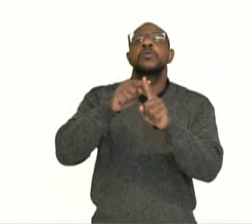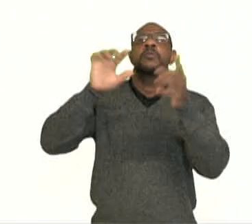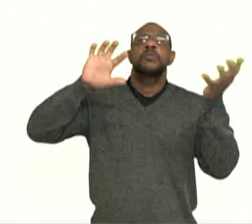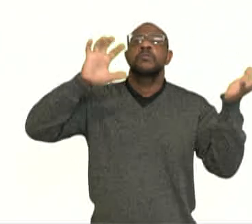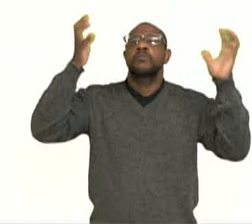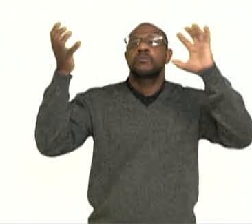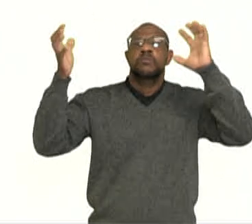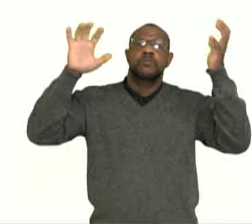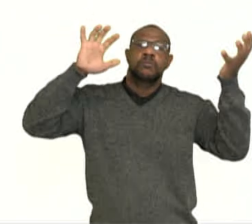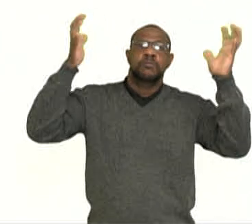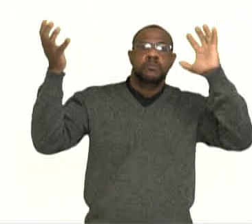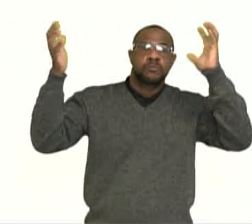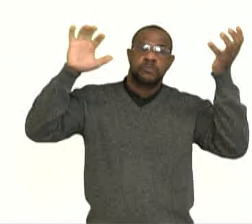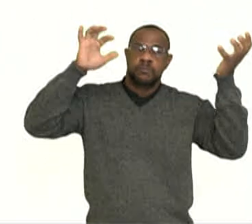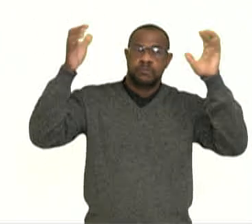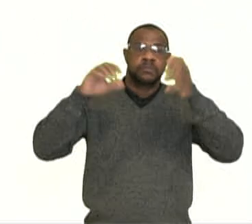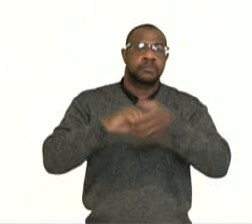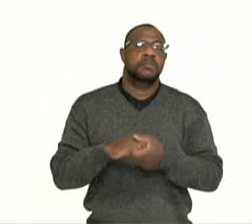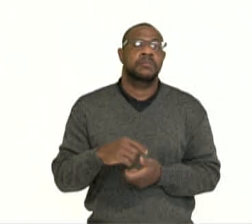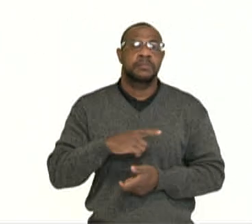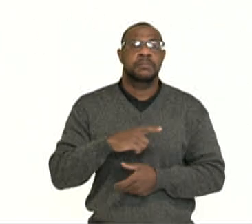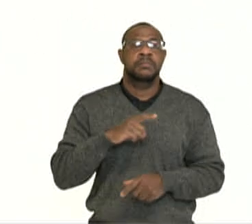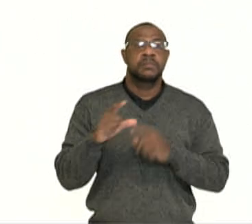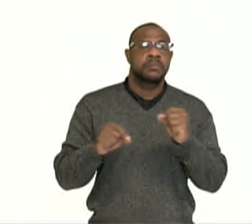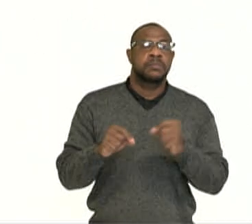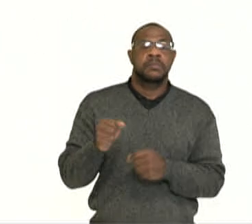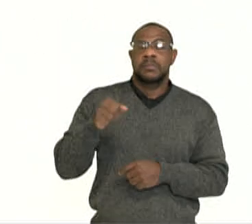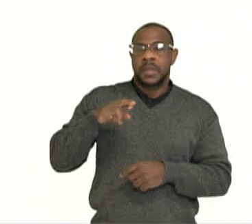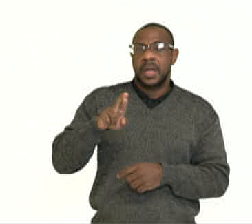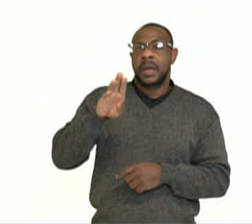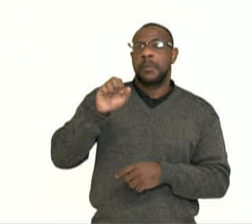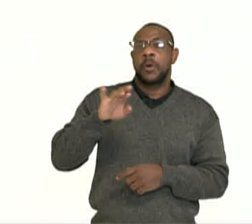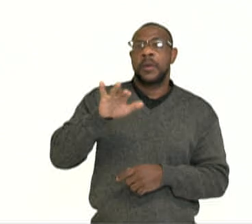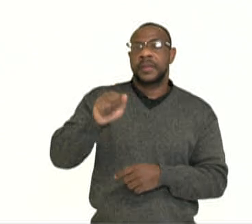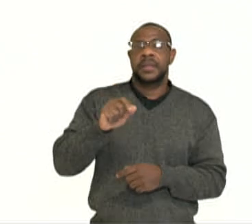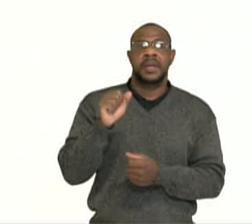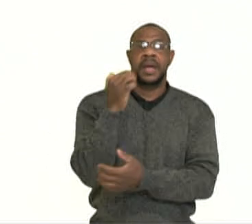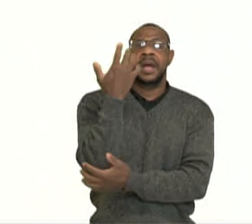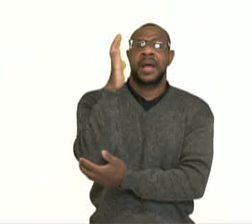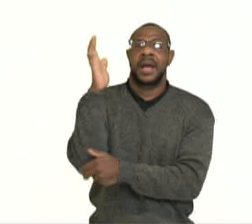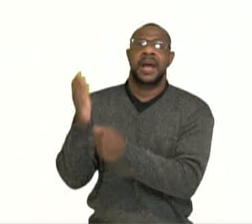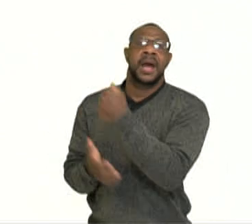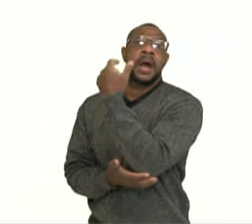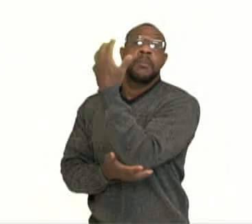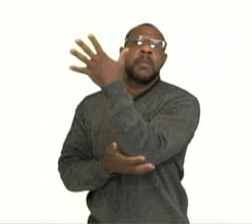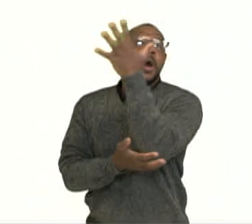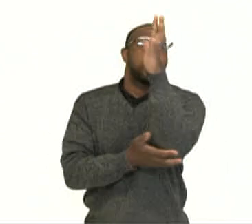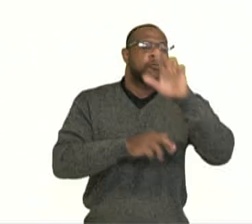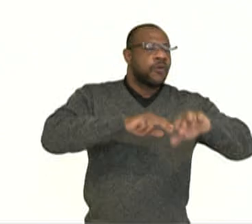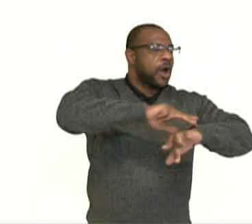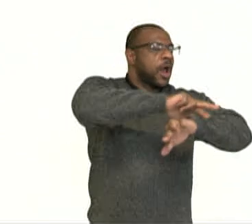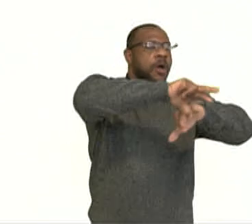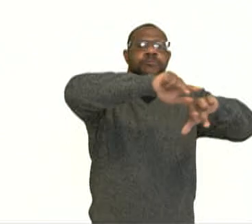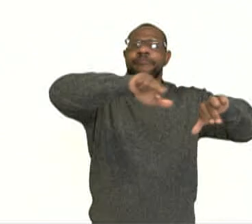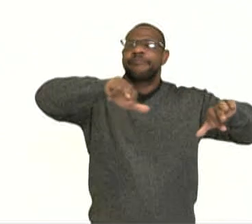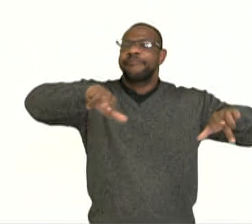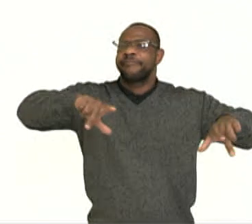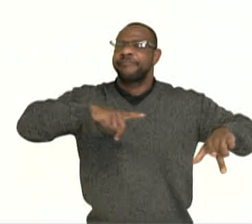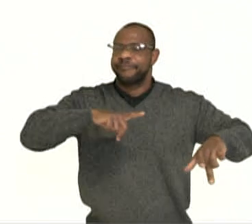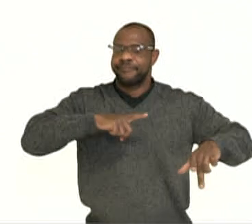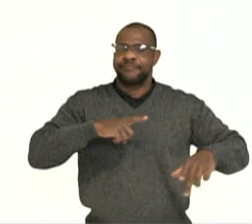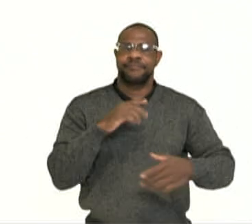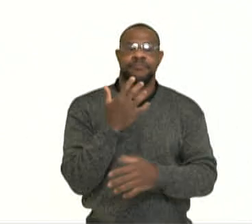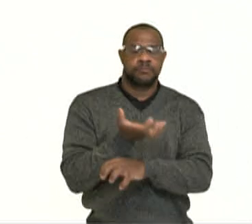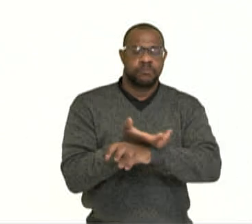lá encontramos vegetações arbóreas e arbustivas, então são arbustos, são algumas árvores, algum tipo